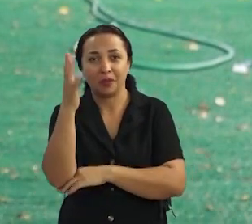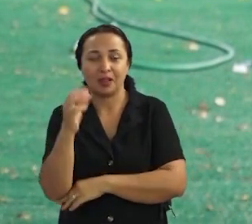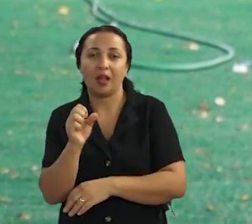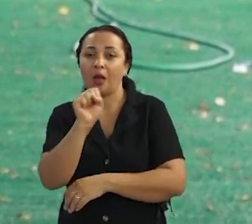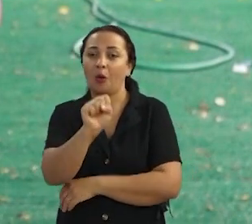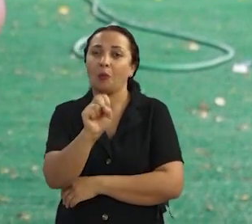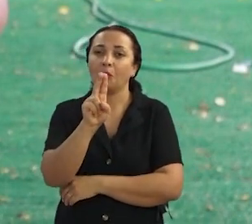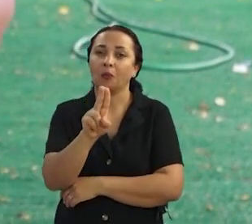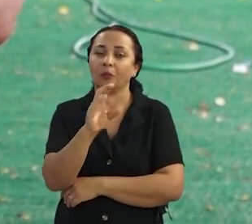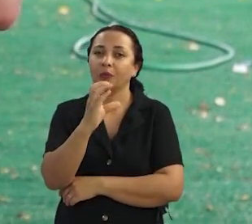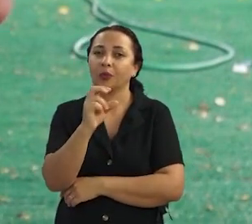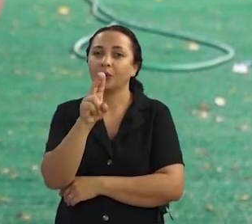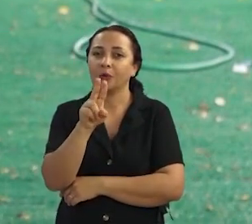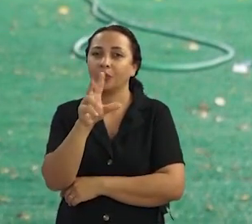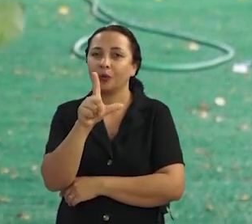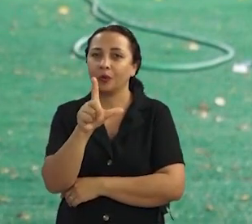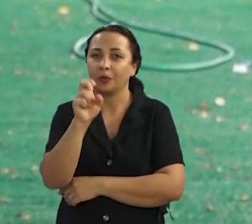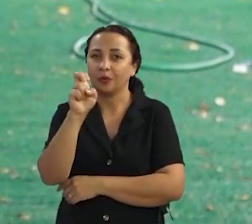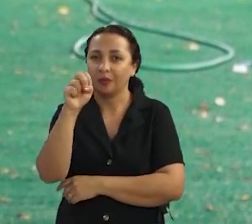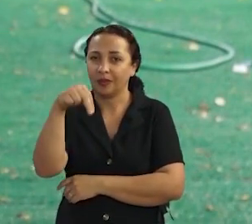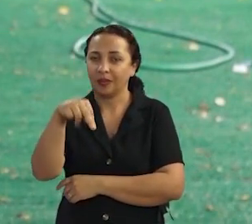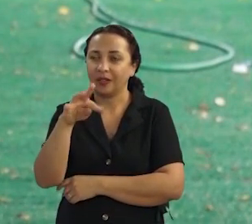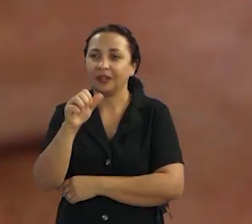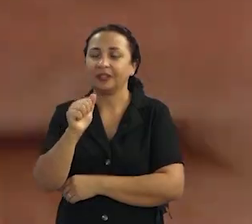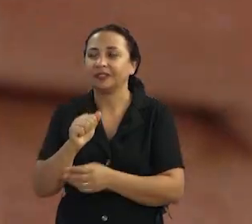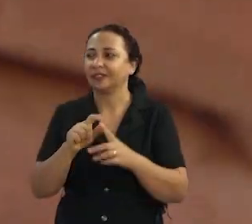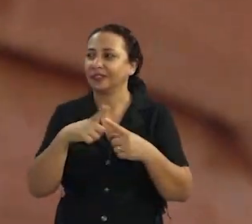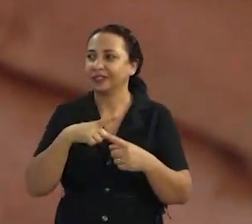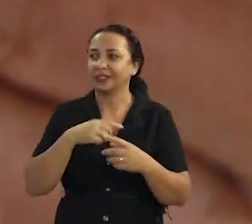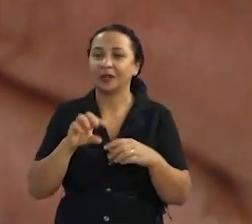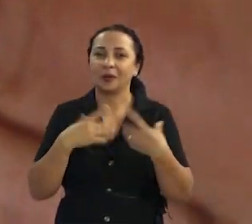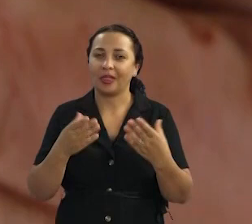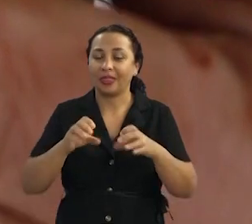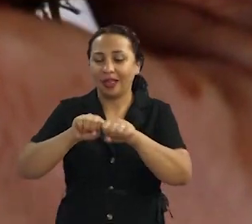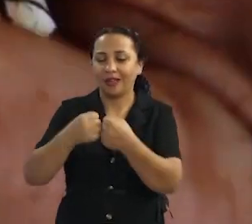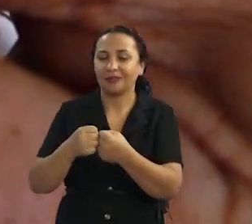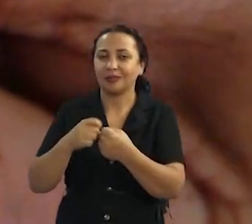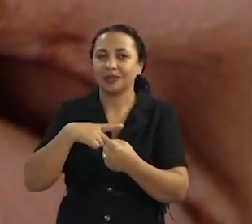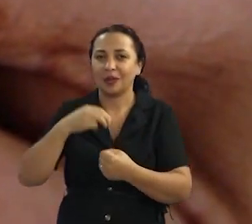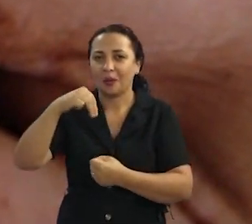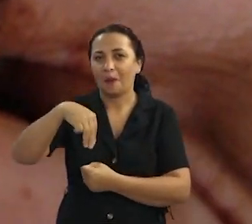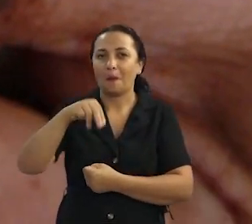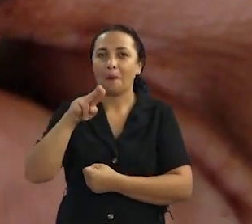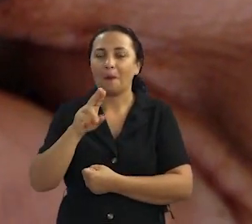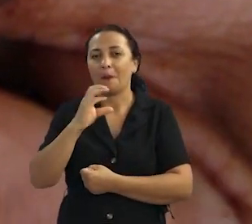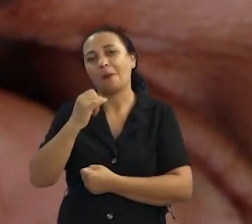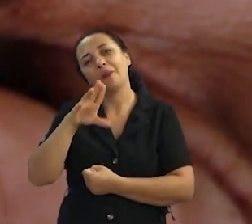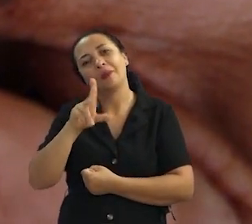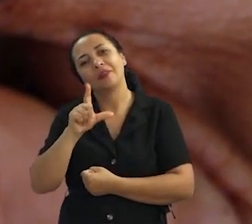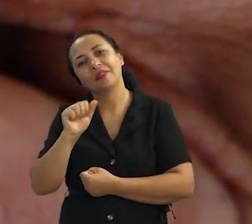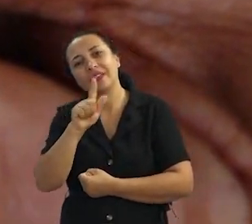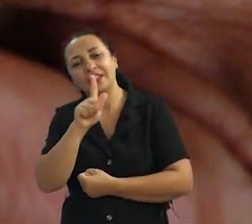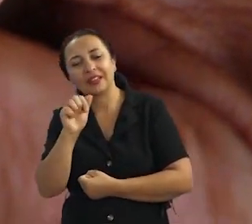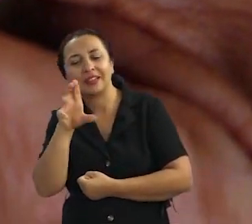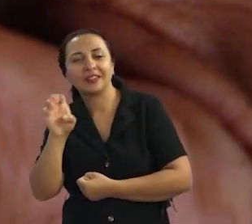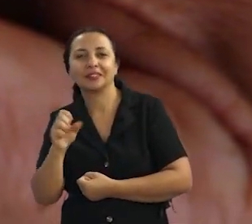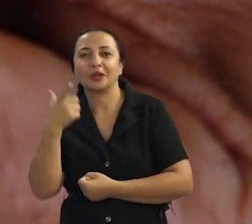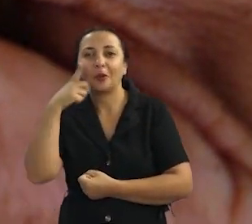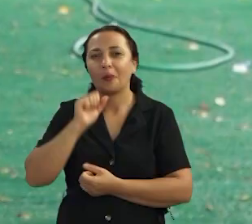uma suculenta. Então, ela tem uma mucilagem, quando a gente quebra aqui, a gente observa que tem uma mucilagem e ela